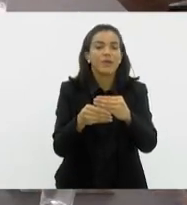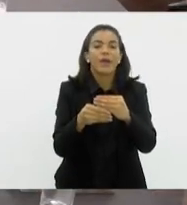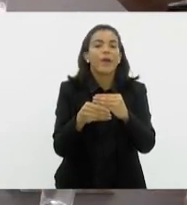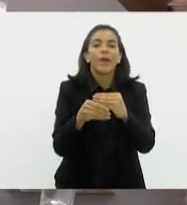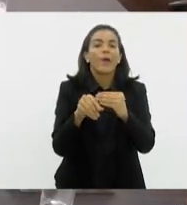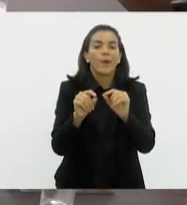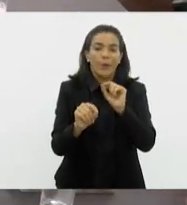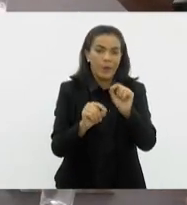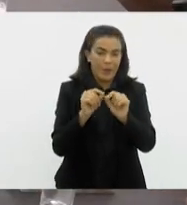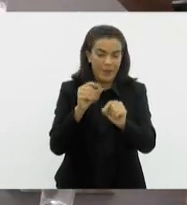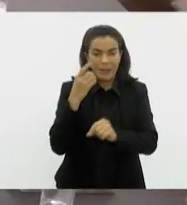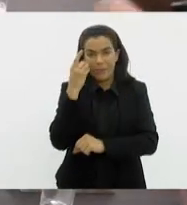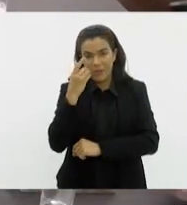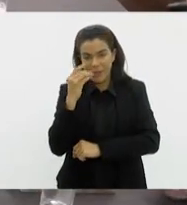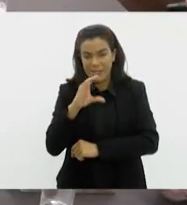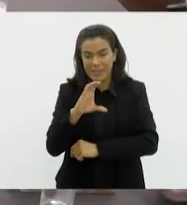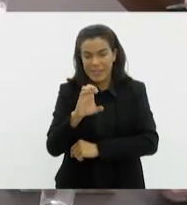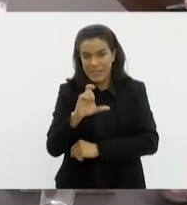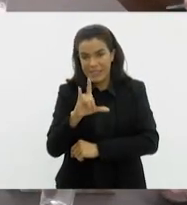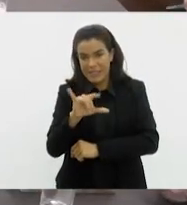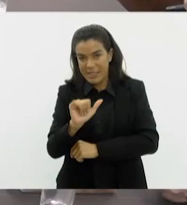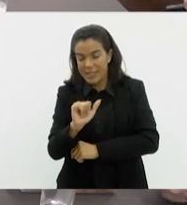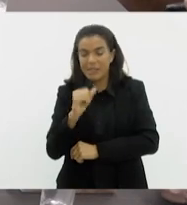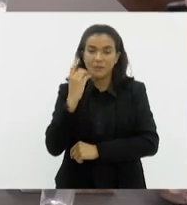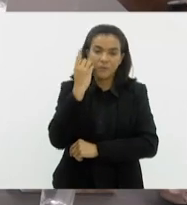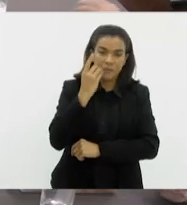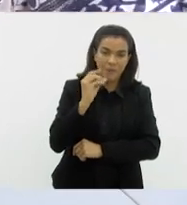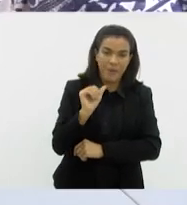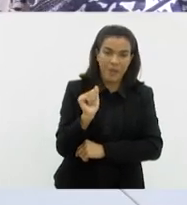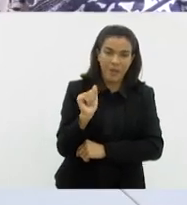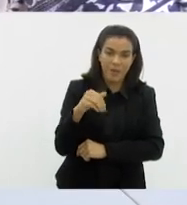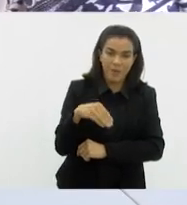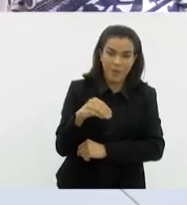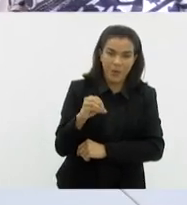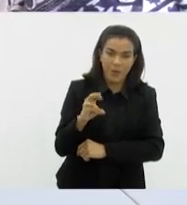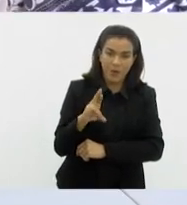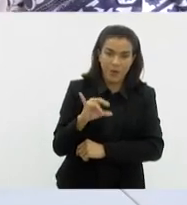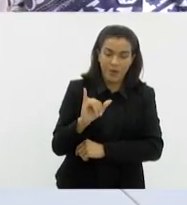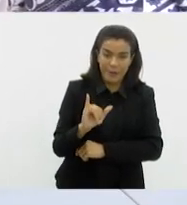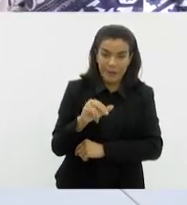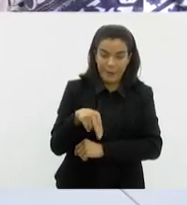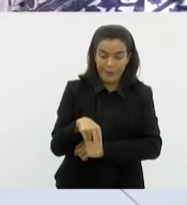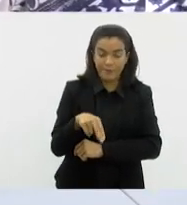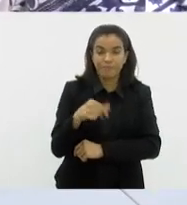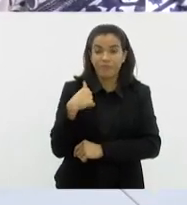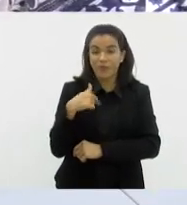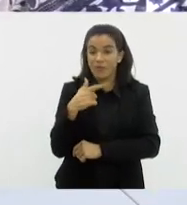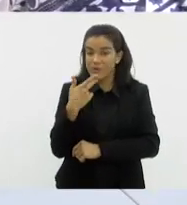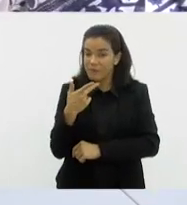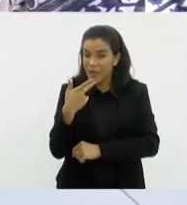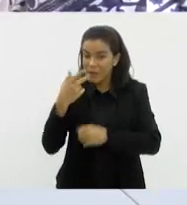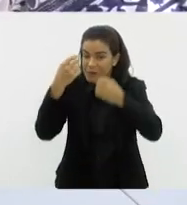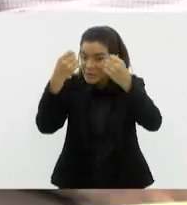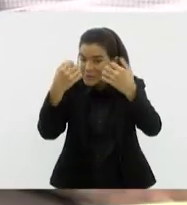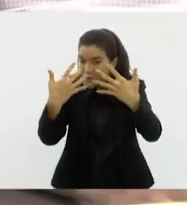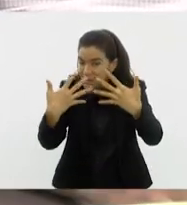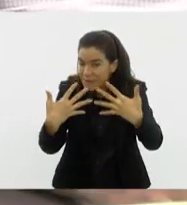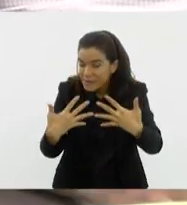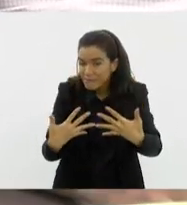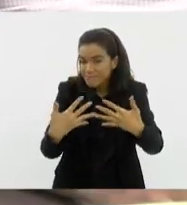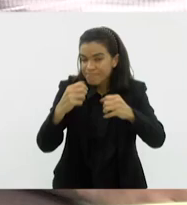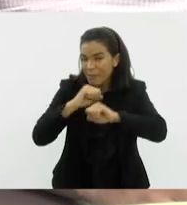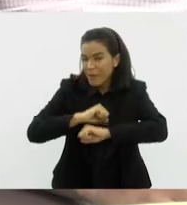o seguinte, deputada Célia, deputado Amorim. Quando Vossa Excelência deu a primeira explicação, ainda